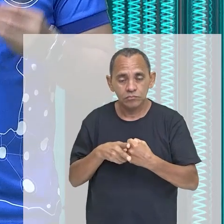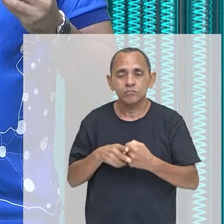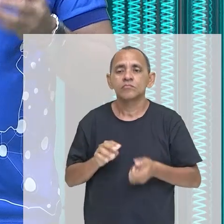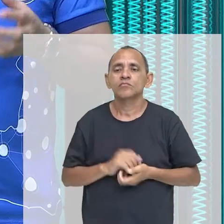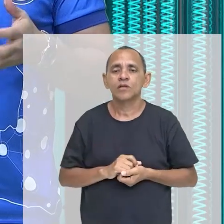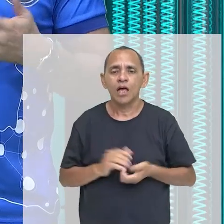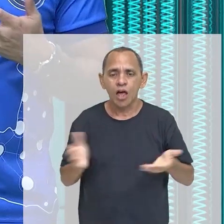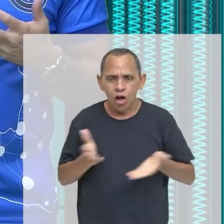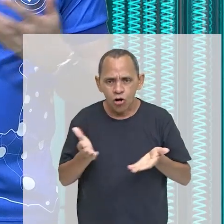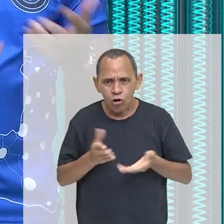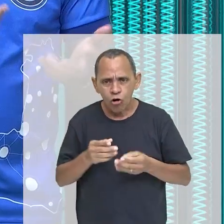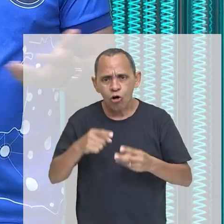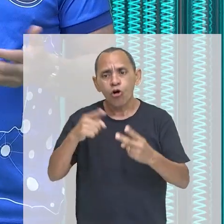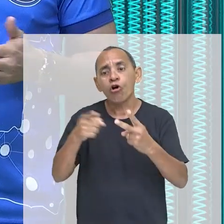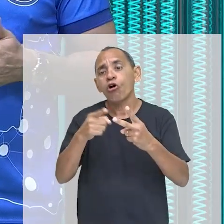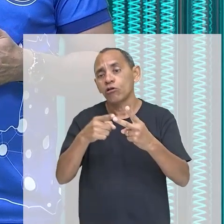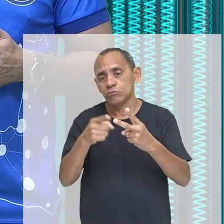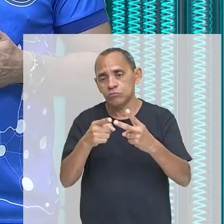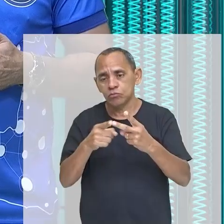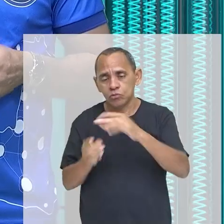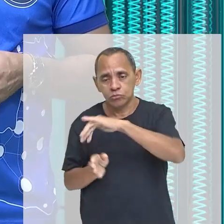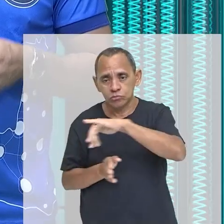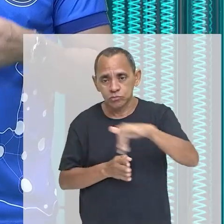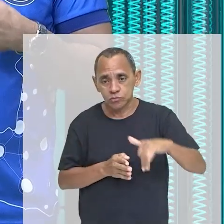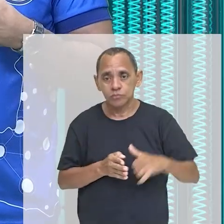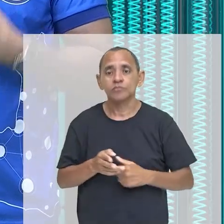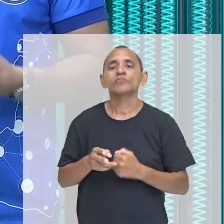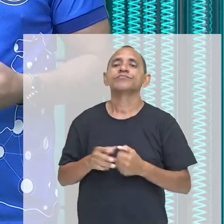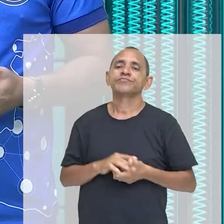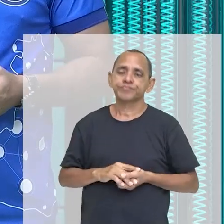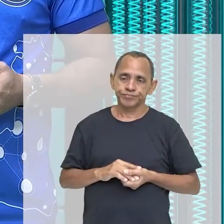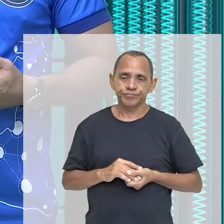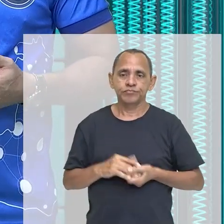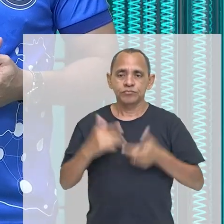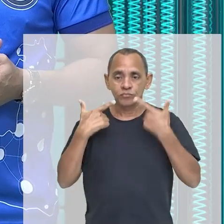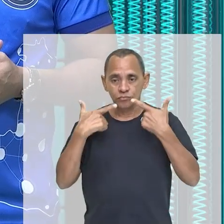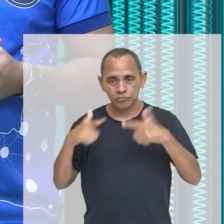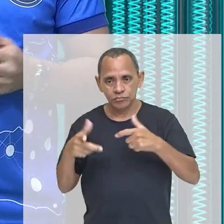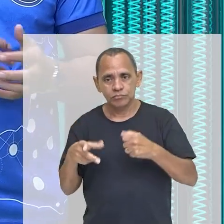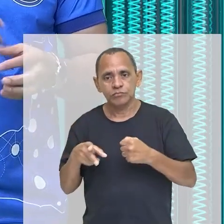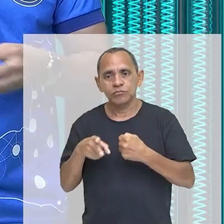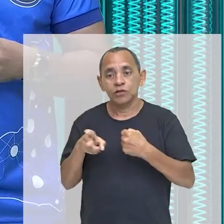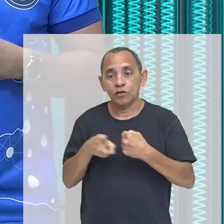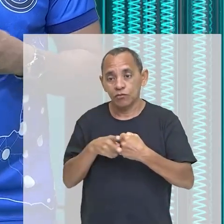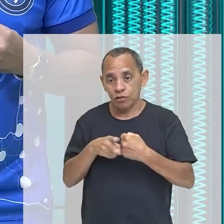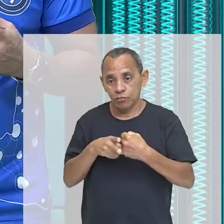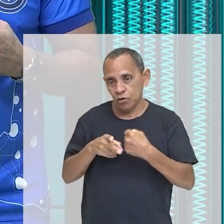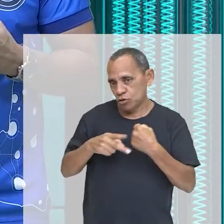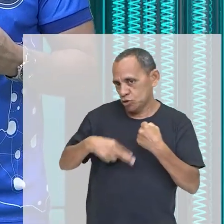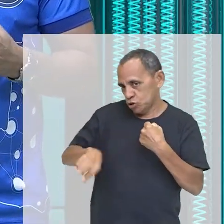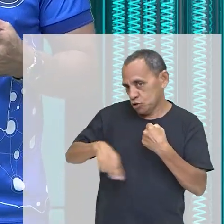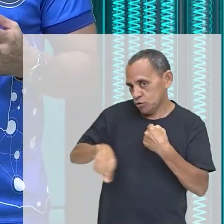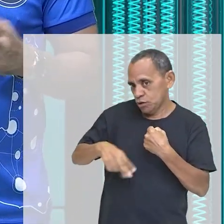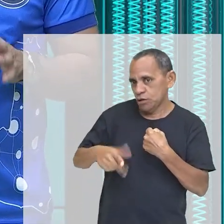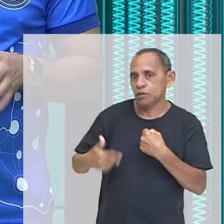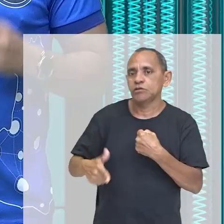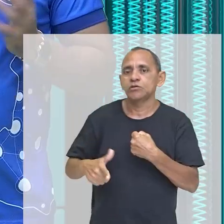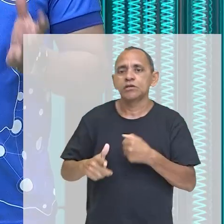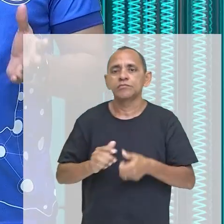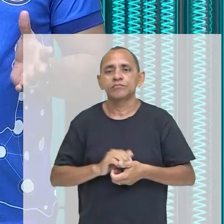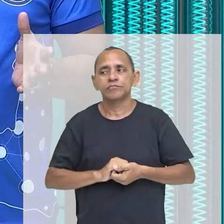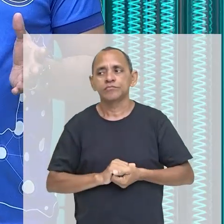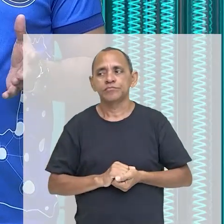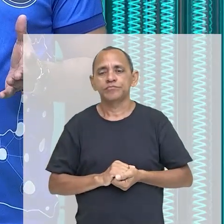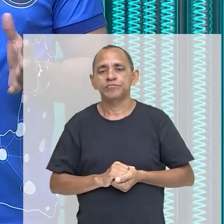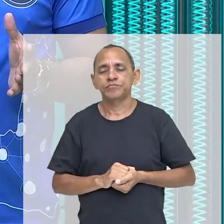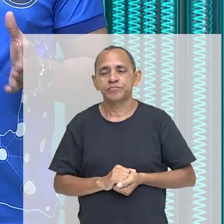linguagem não verbal, que pode também estar junto ali dentro da linguagem verbal. Então, quando estou me comunicando, é comum